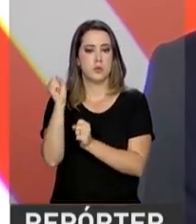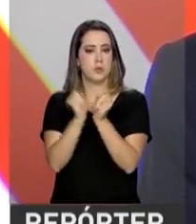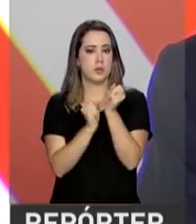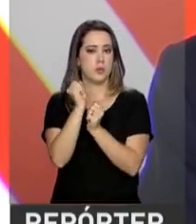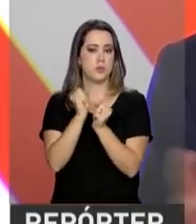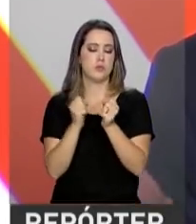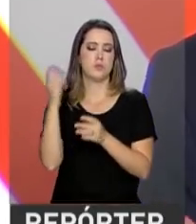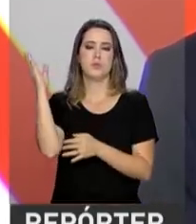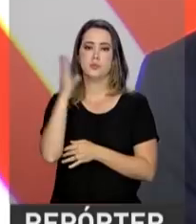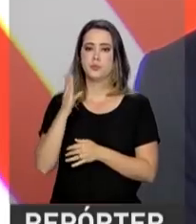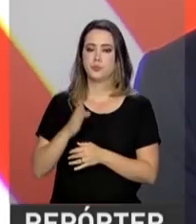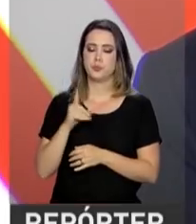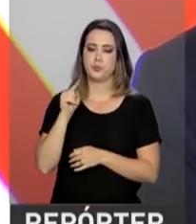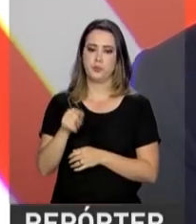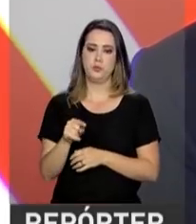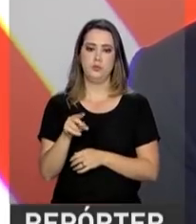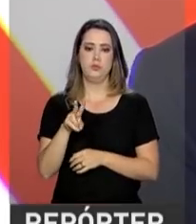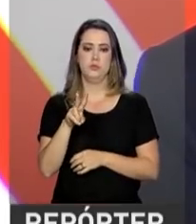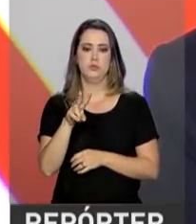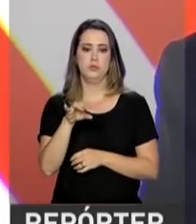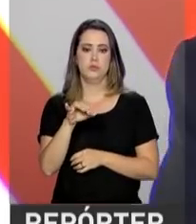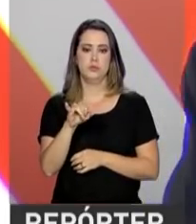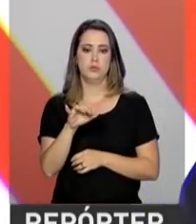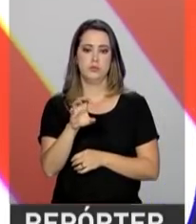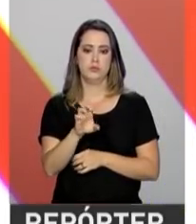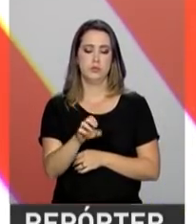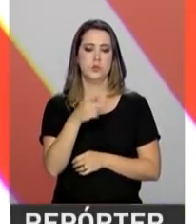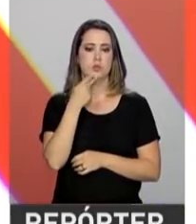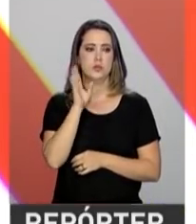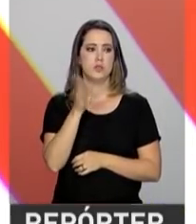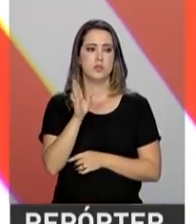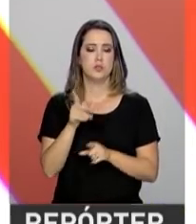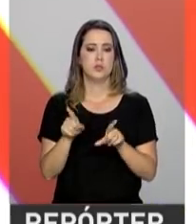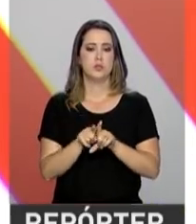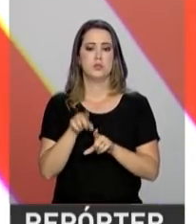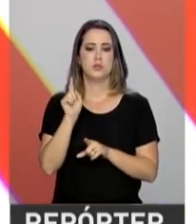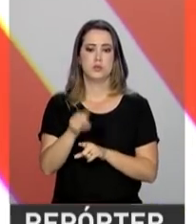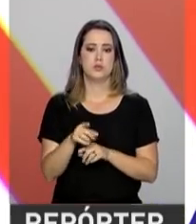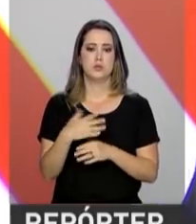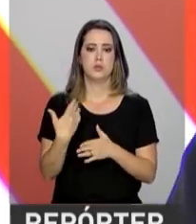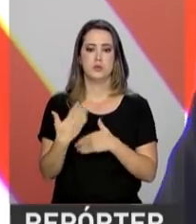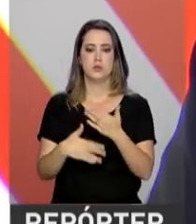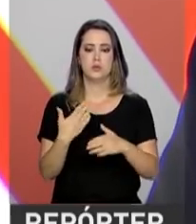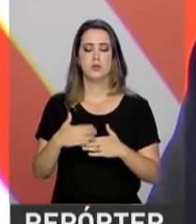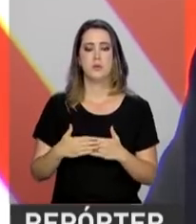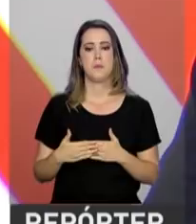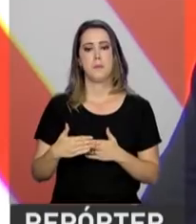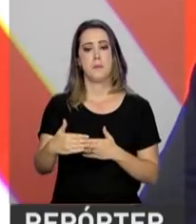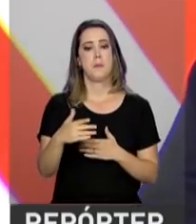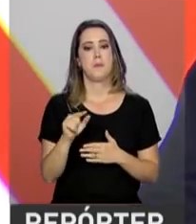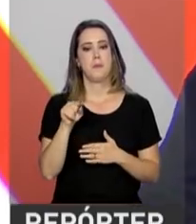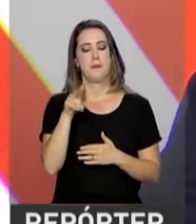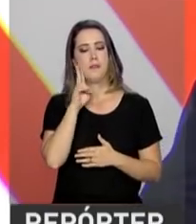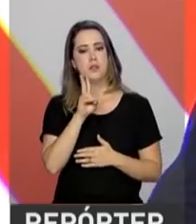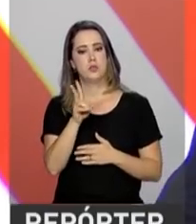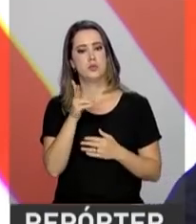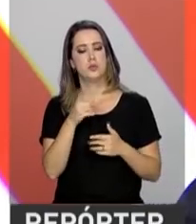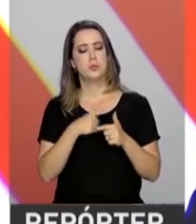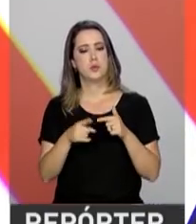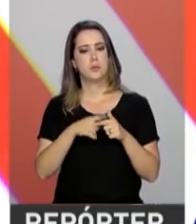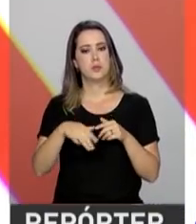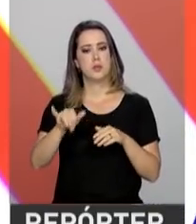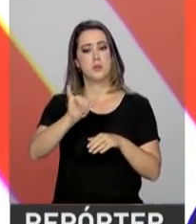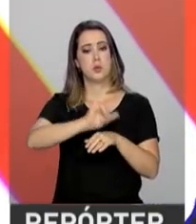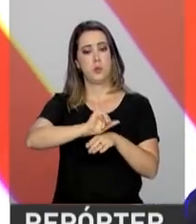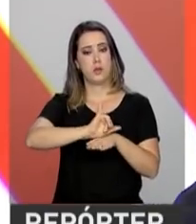O vice-presidente Pence até tomou a iniciativa de suscitar a questão do aço e do